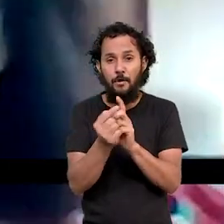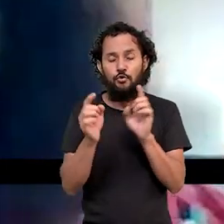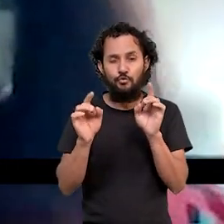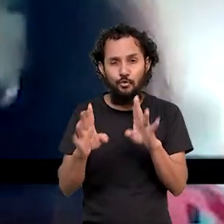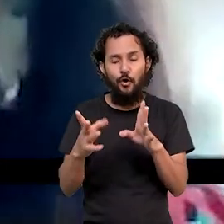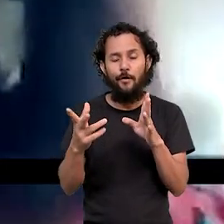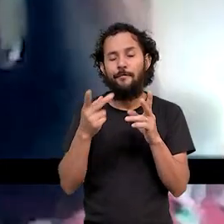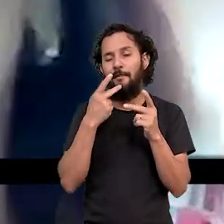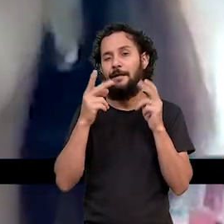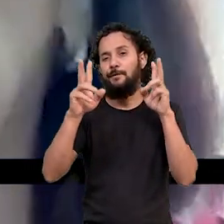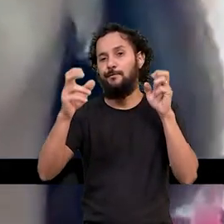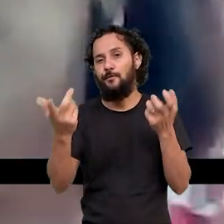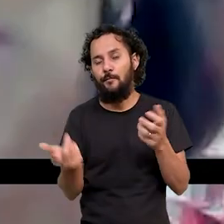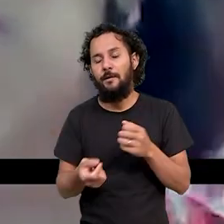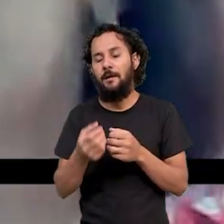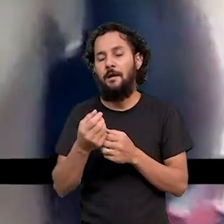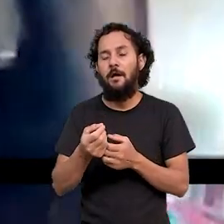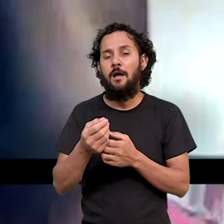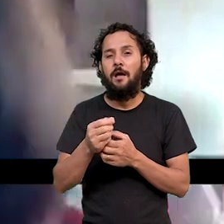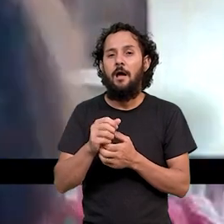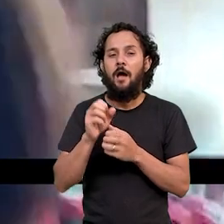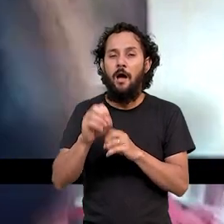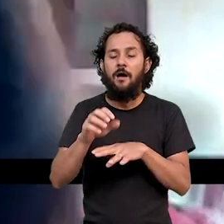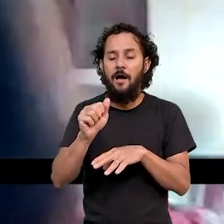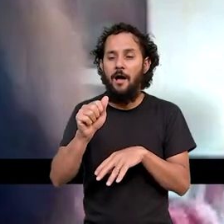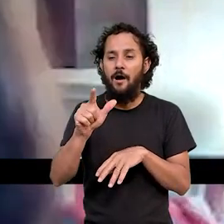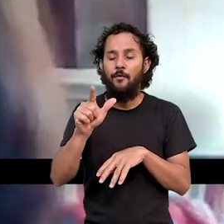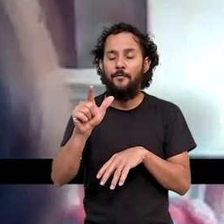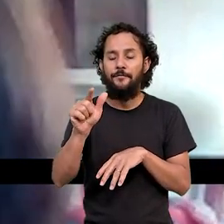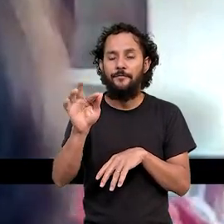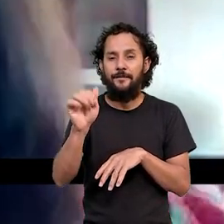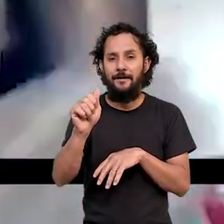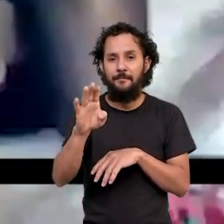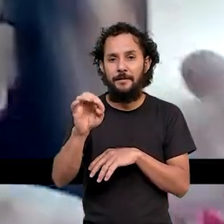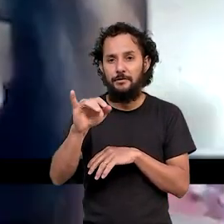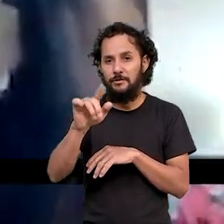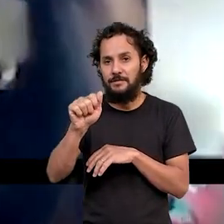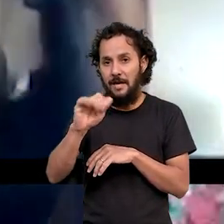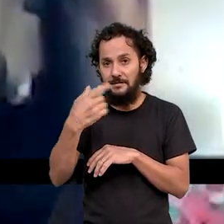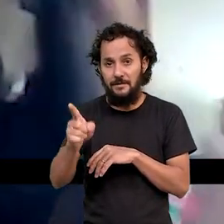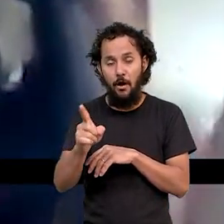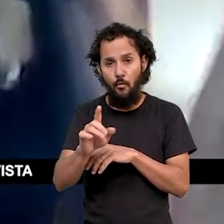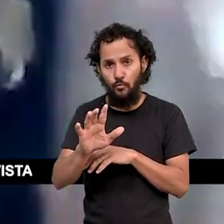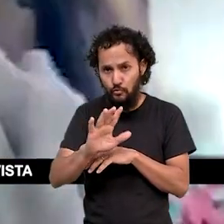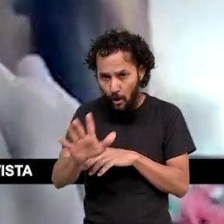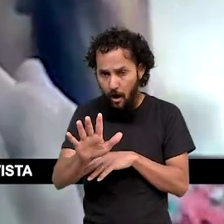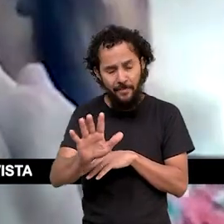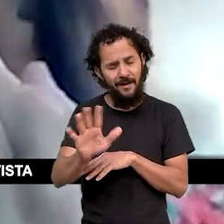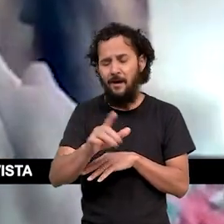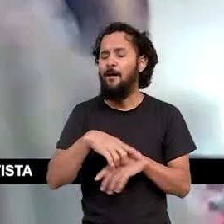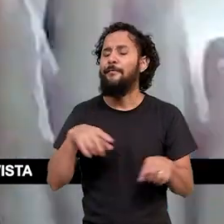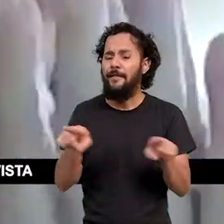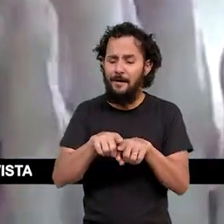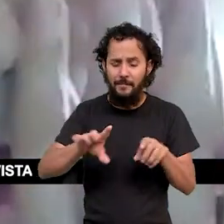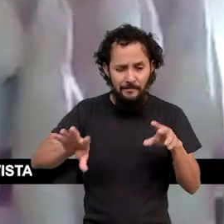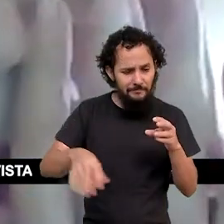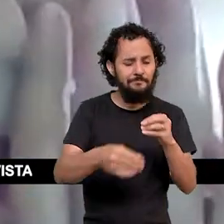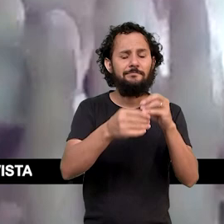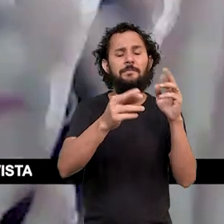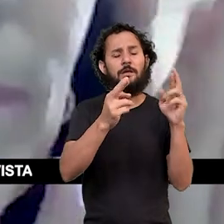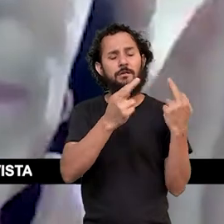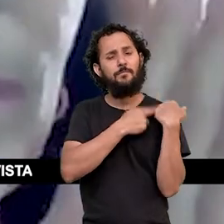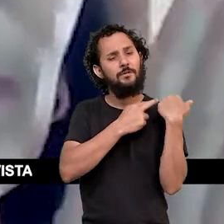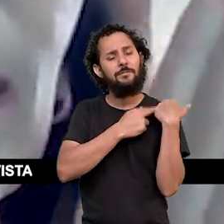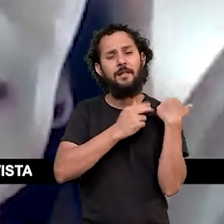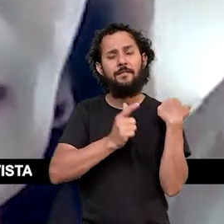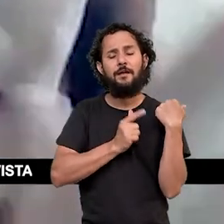as questões que dizem respeito à alfabetização de jovens e adultos e vai também ser responsabilizado